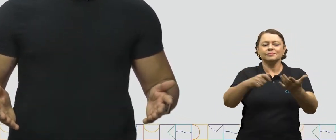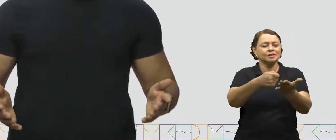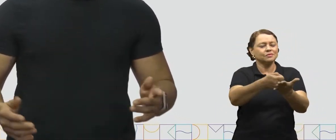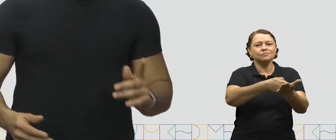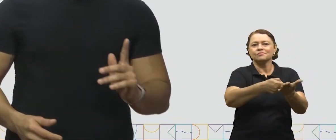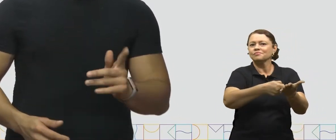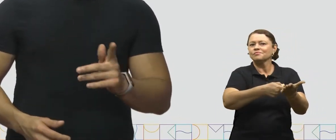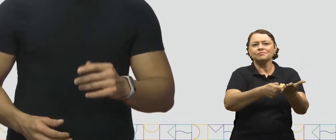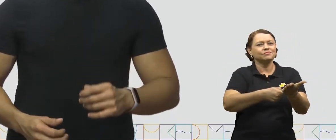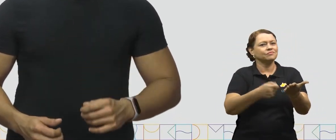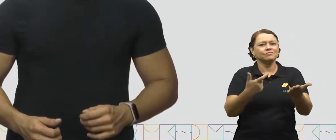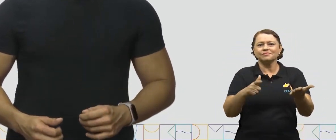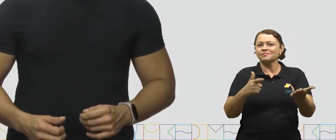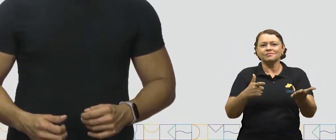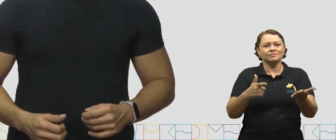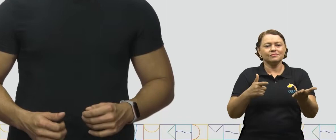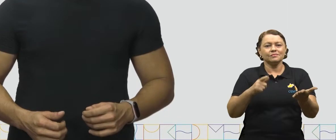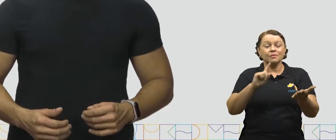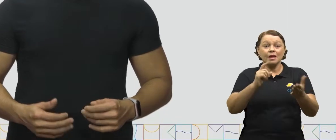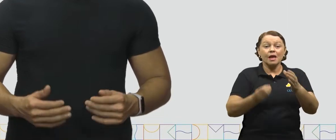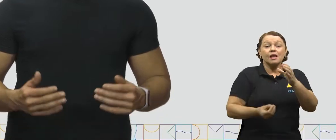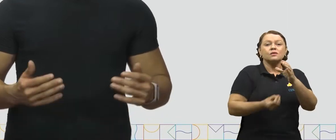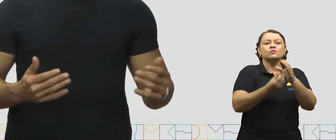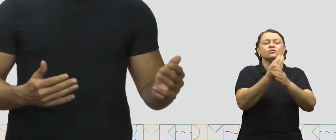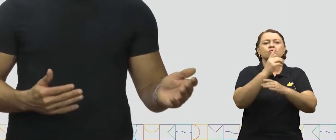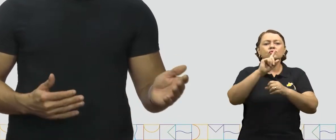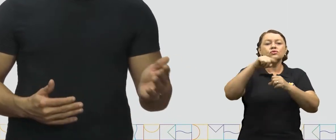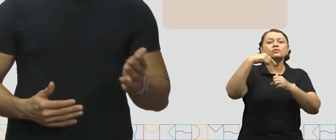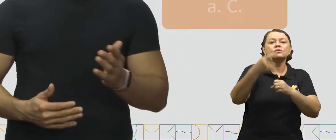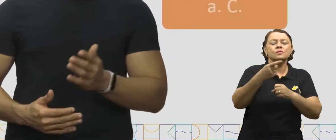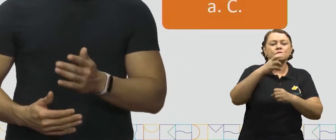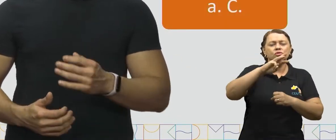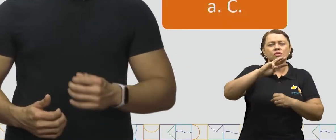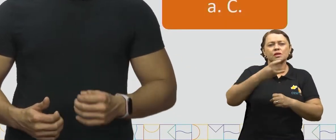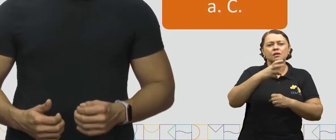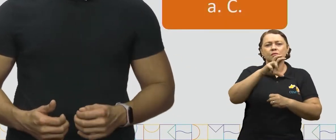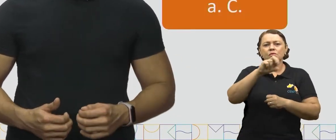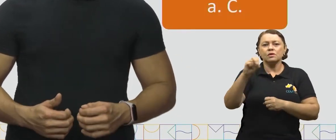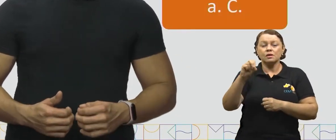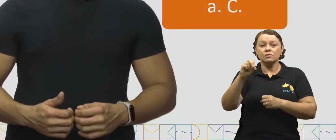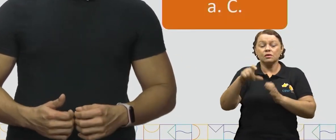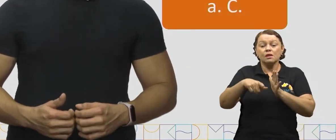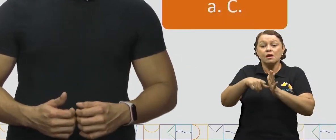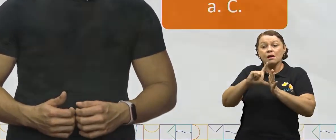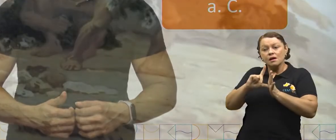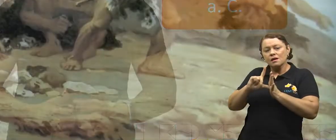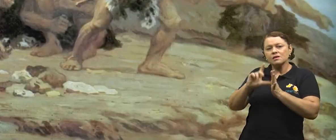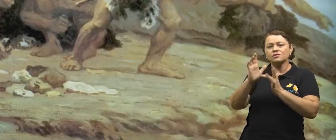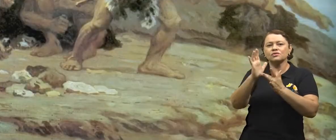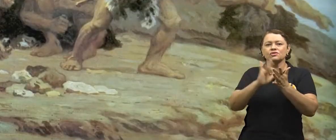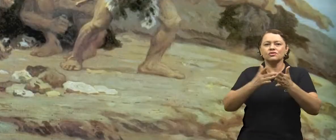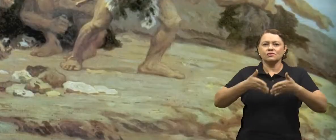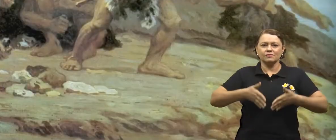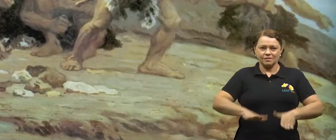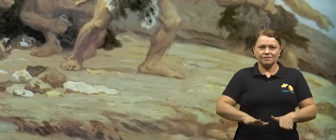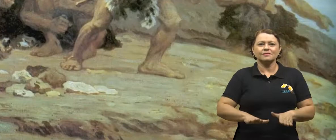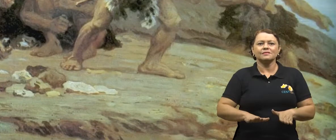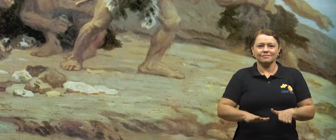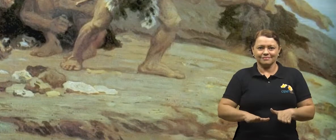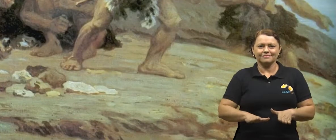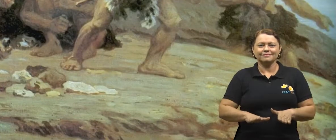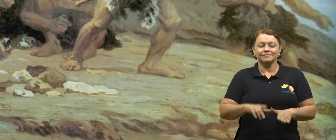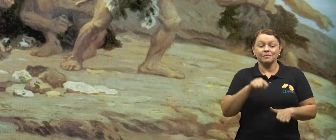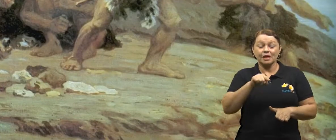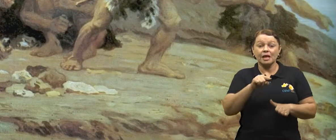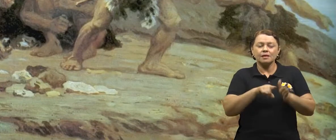disso? A escrita, ela só surgiu por volta de 3.500 anos antes de Cristo. E até onde sabemos,